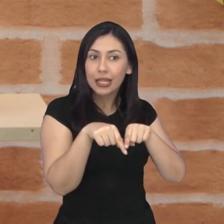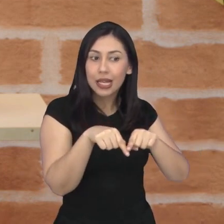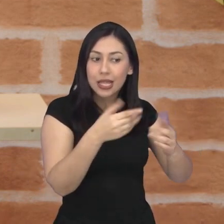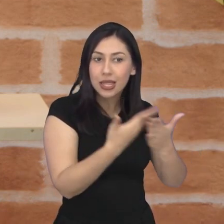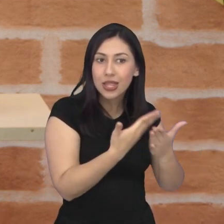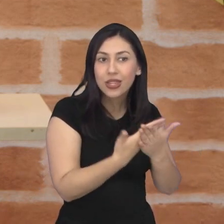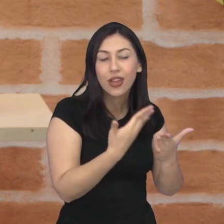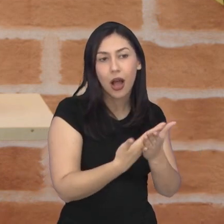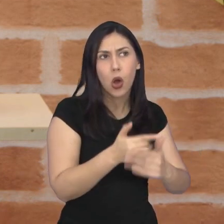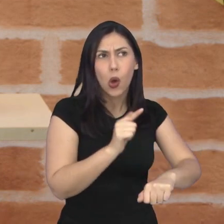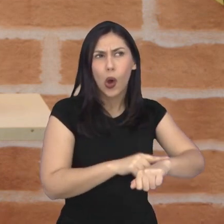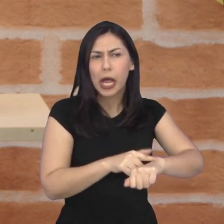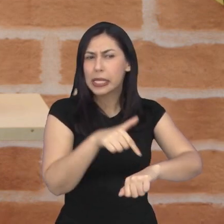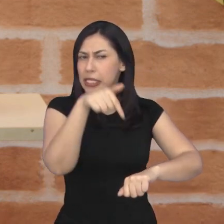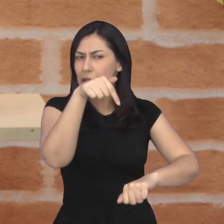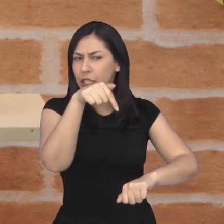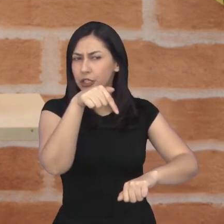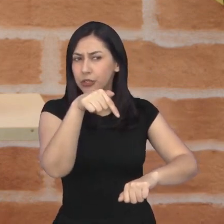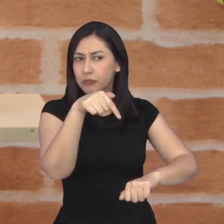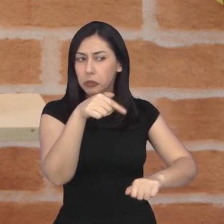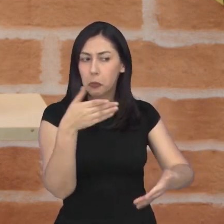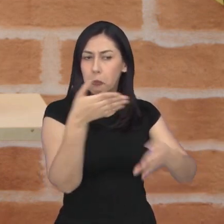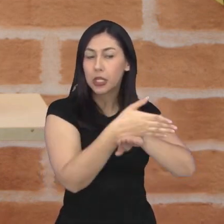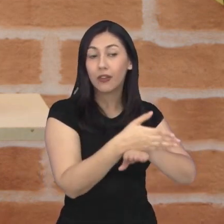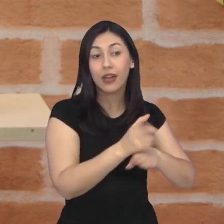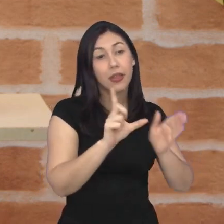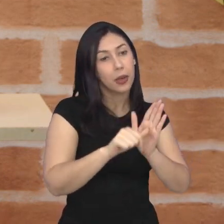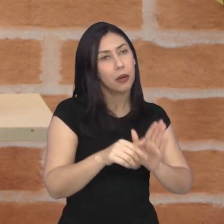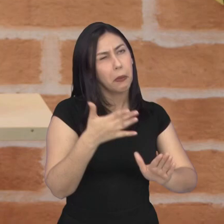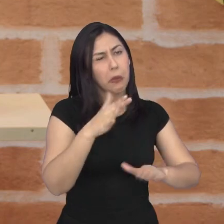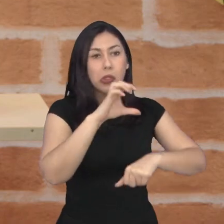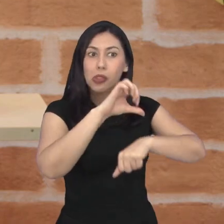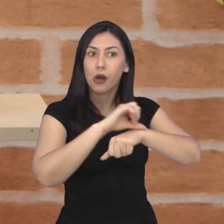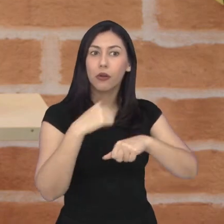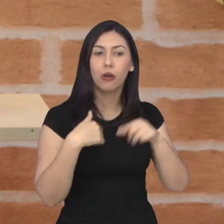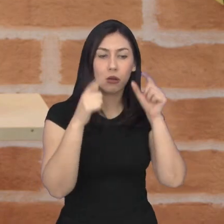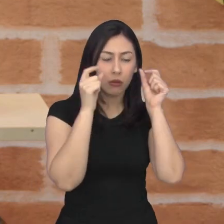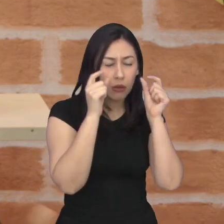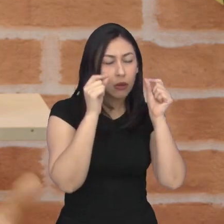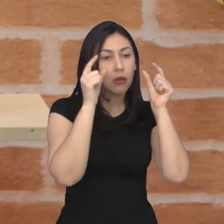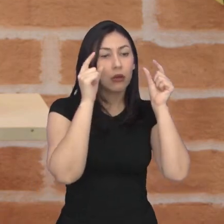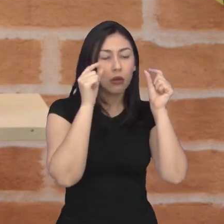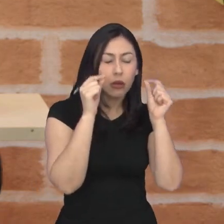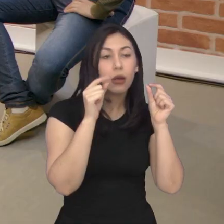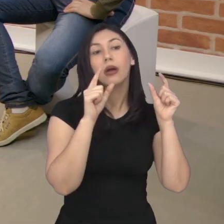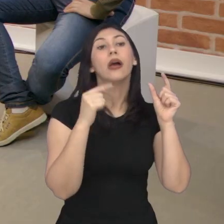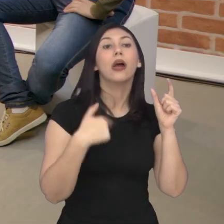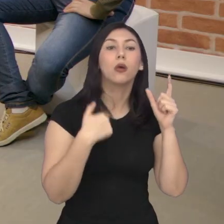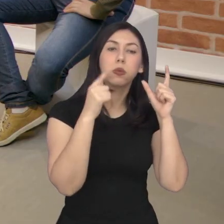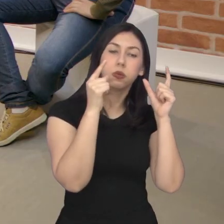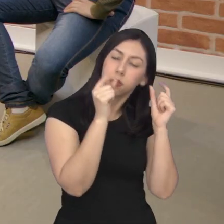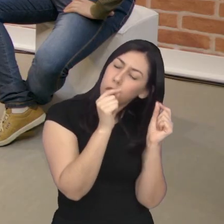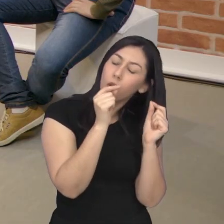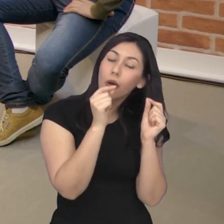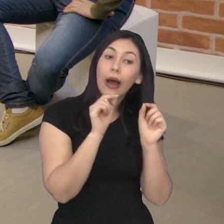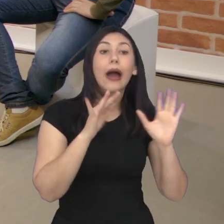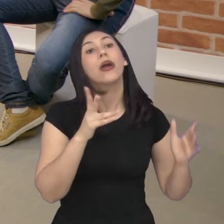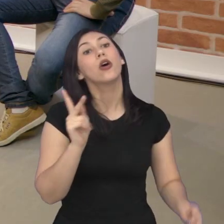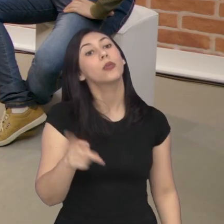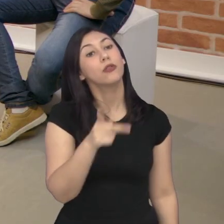manhã na escola, né? E quando eram umas 9 horas, o sono batia com certeza. Eu cochilei logo após o meu professor